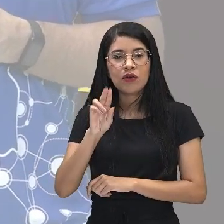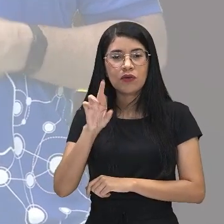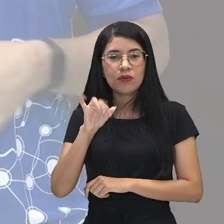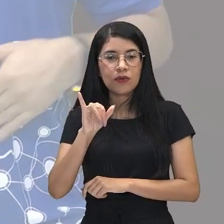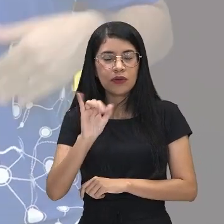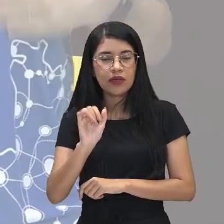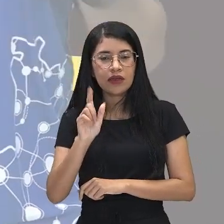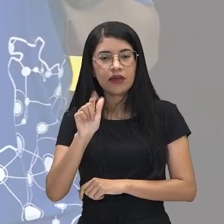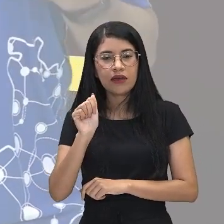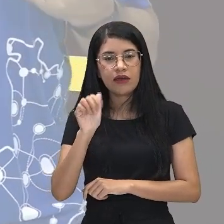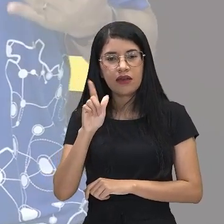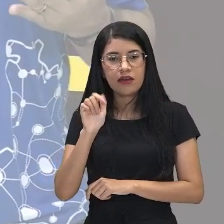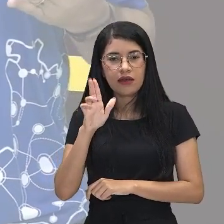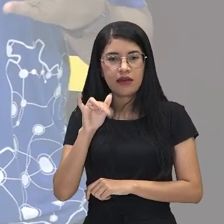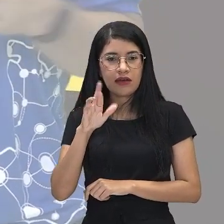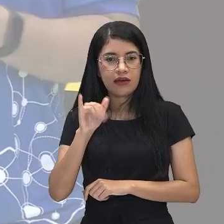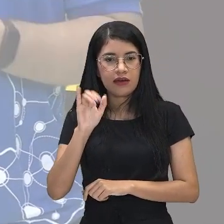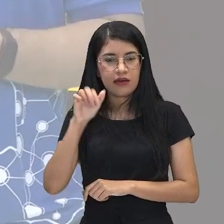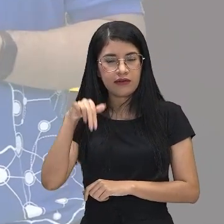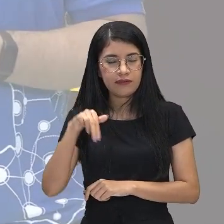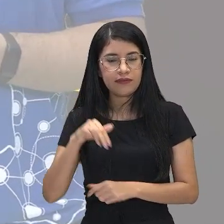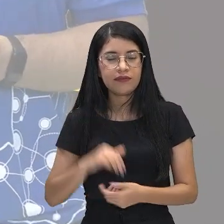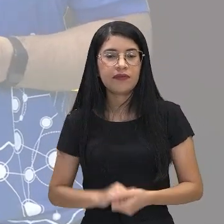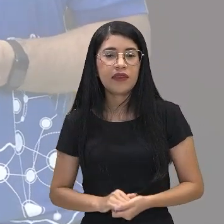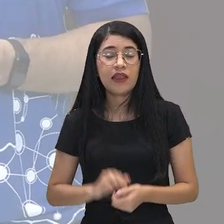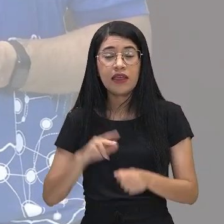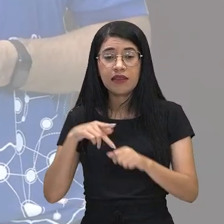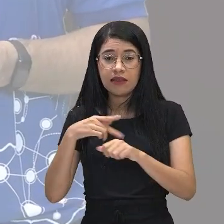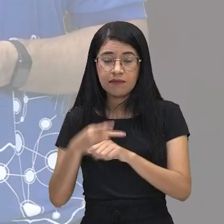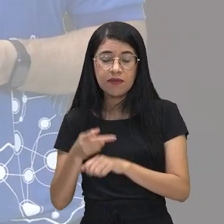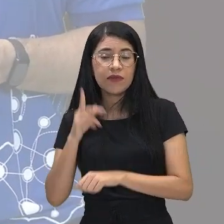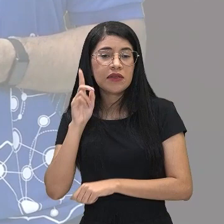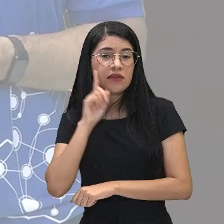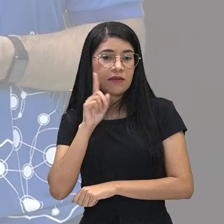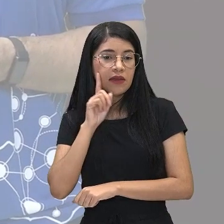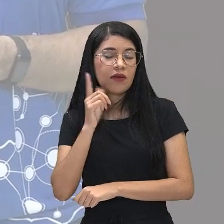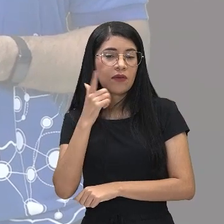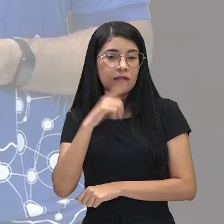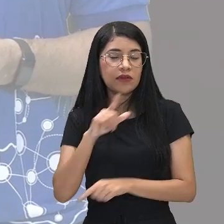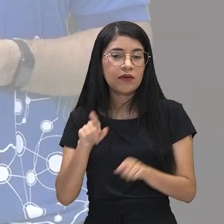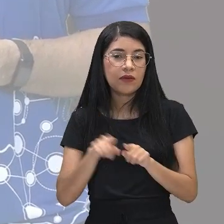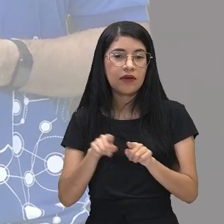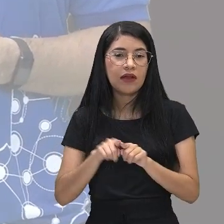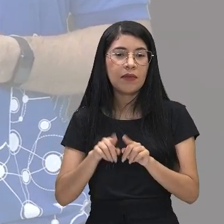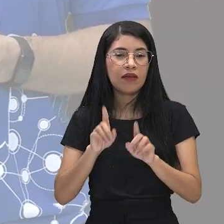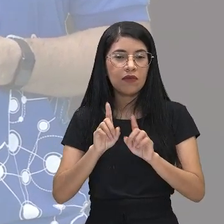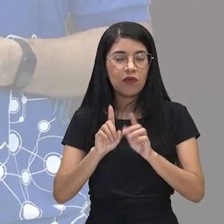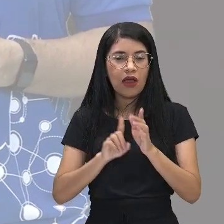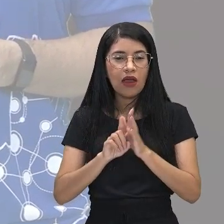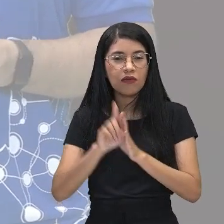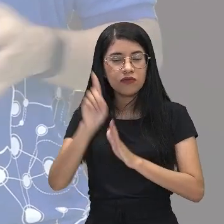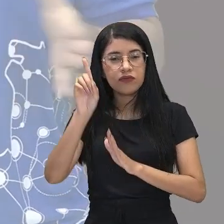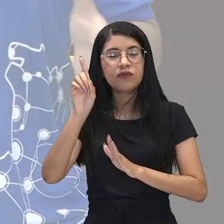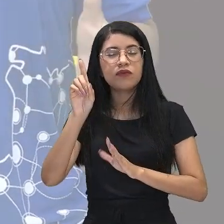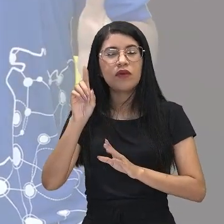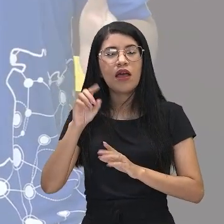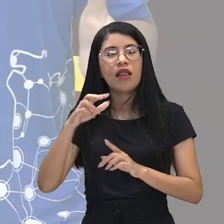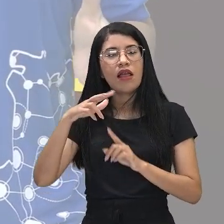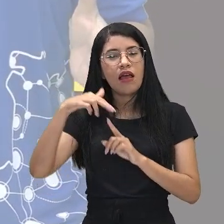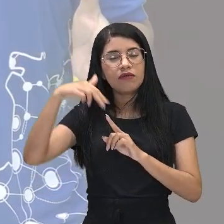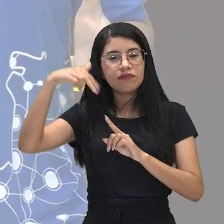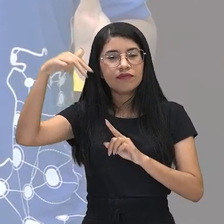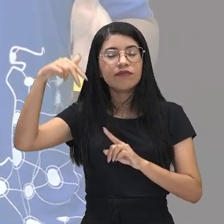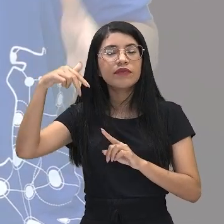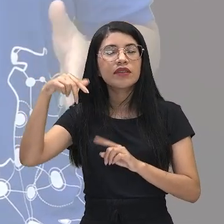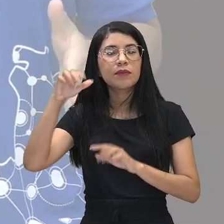Gagarin. Posteriormente, os americanos deram o troco e conseguiram enviar a primeira espaçonave,